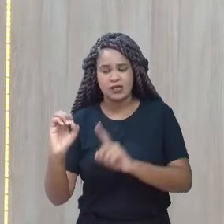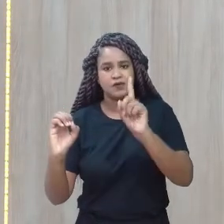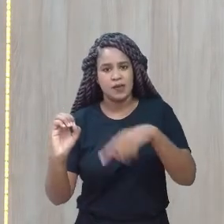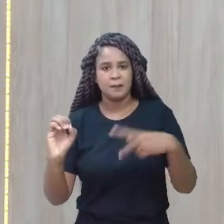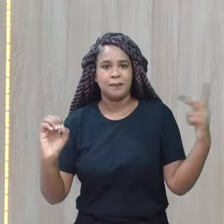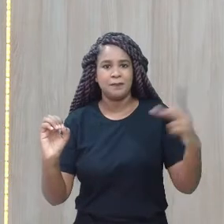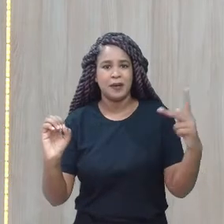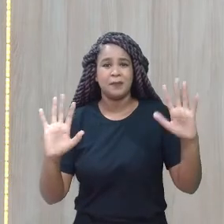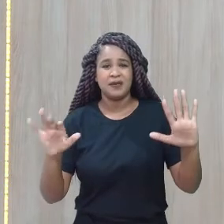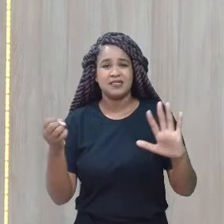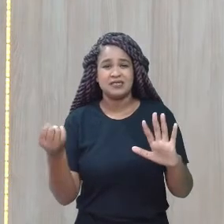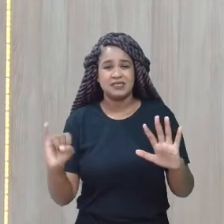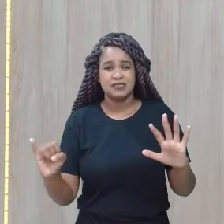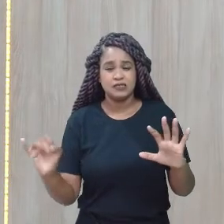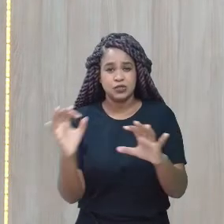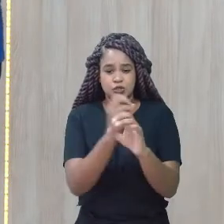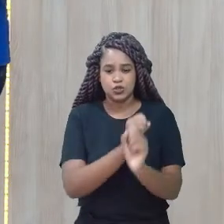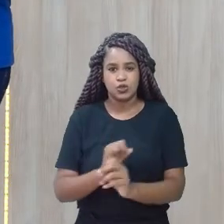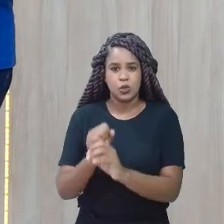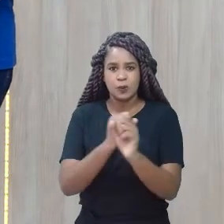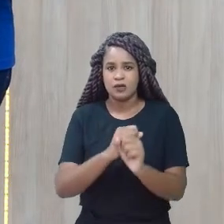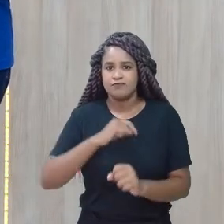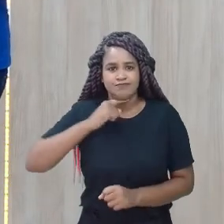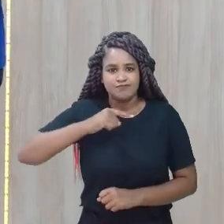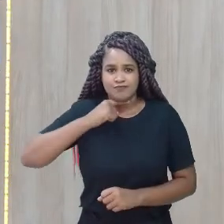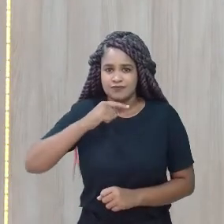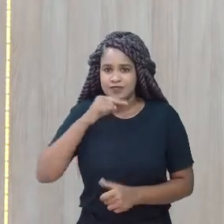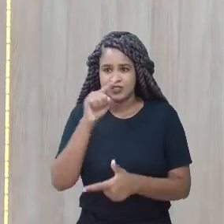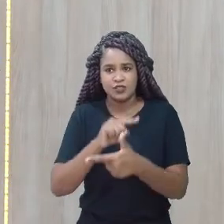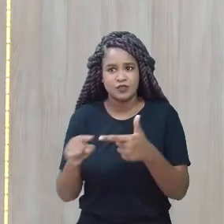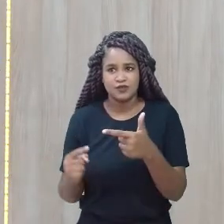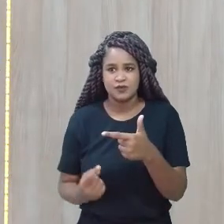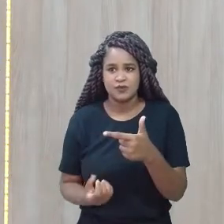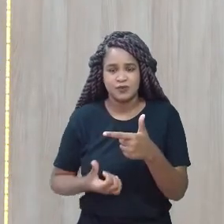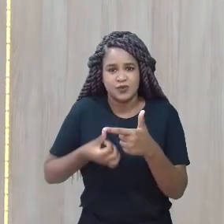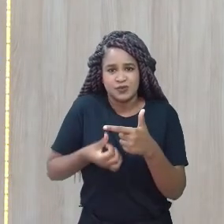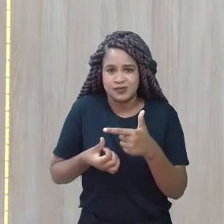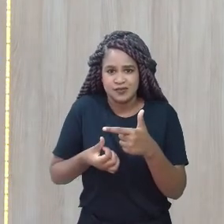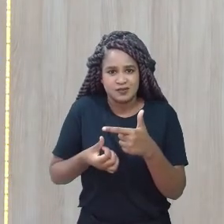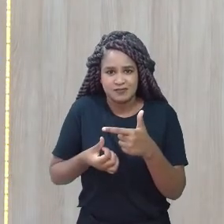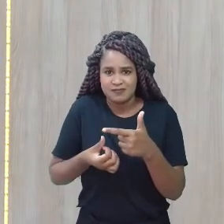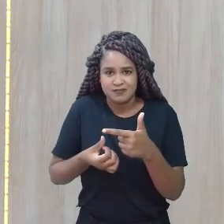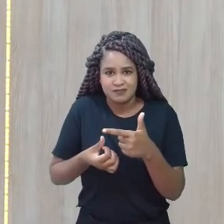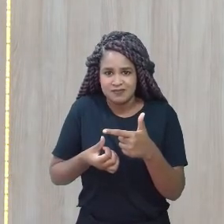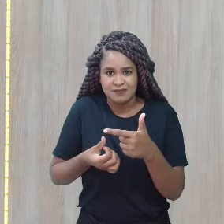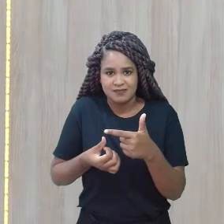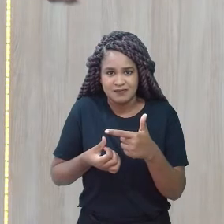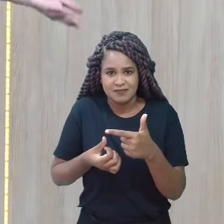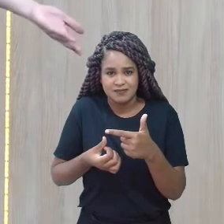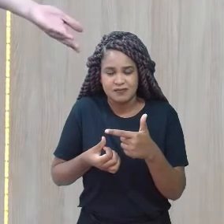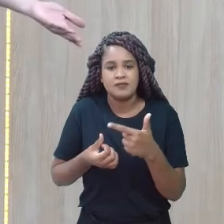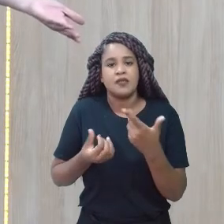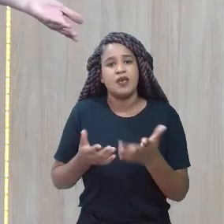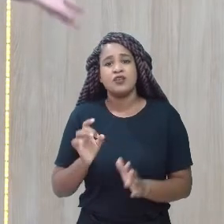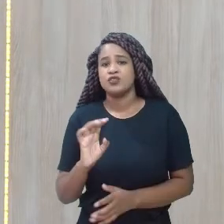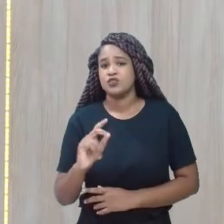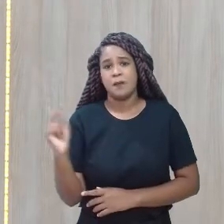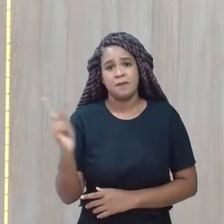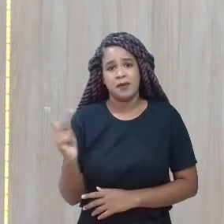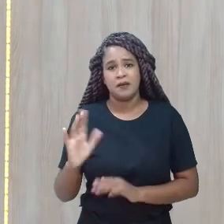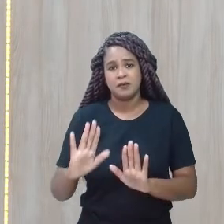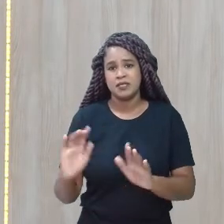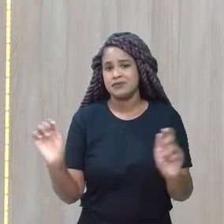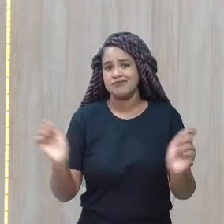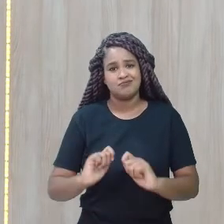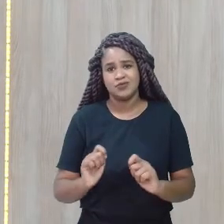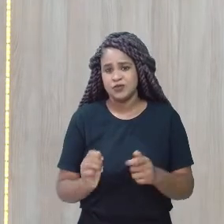algarismos, não dá para dividir por 3. Então, esse número não é divisível por 6. Só atendeu a característica de ser par. A divisão